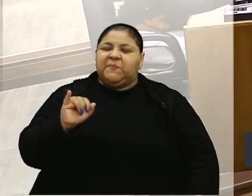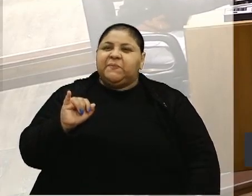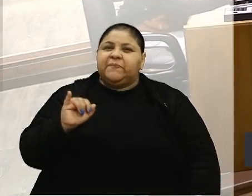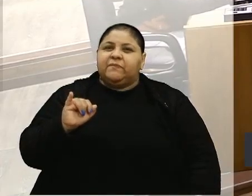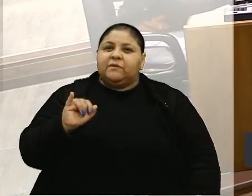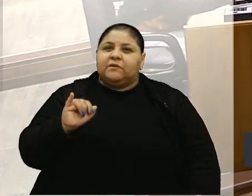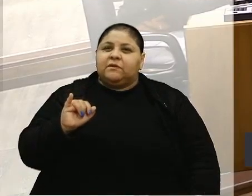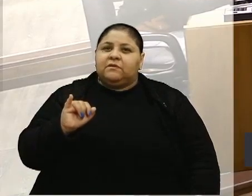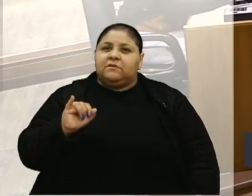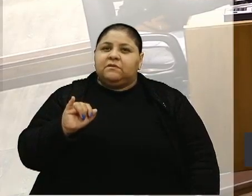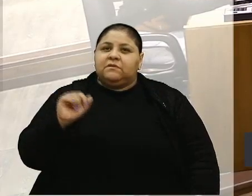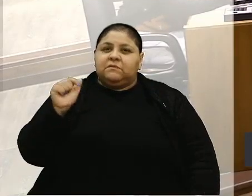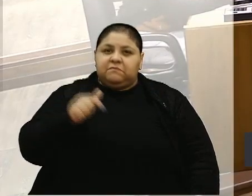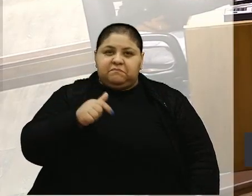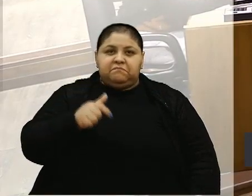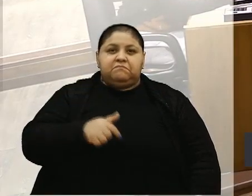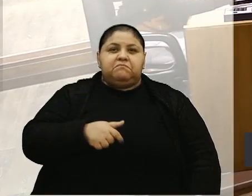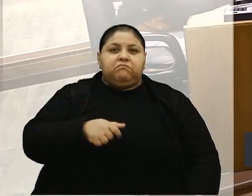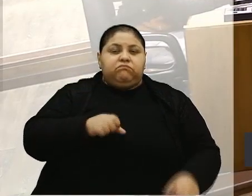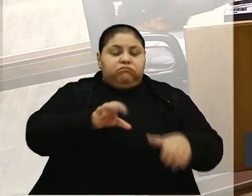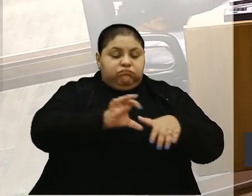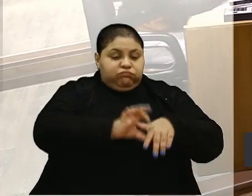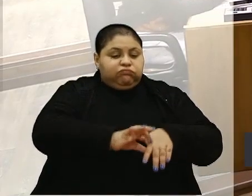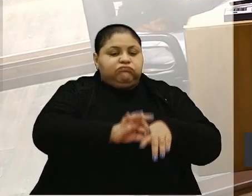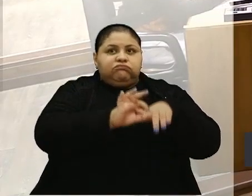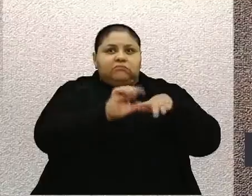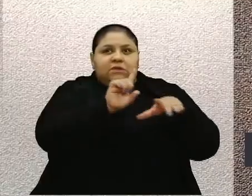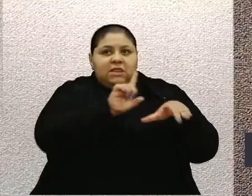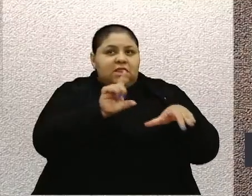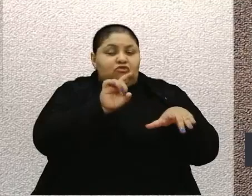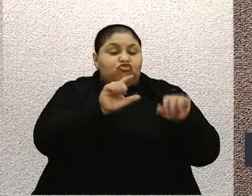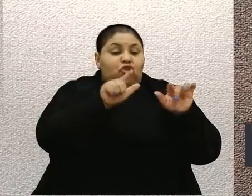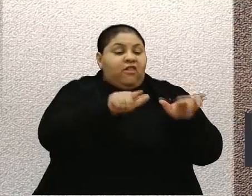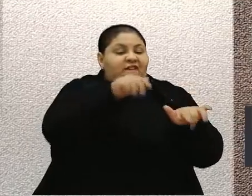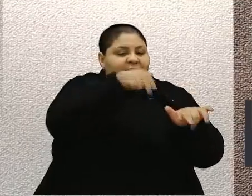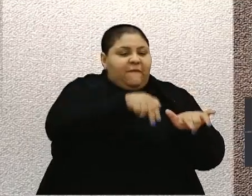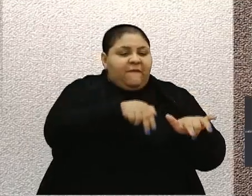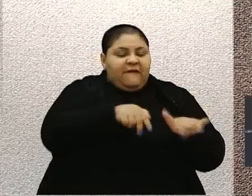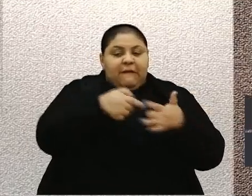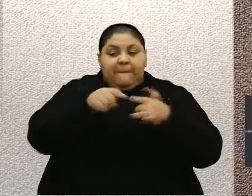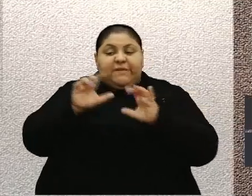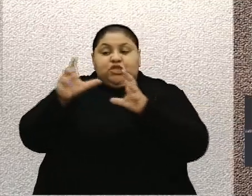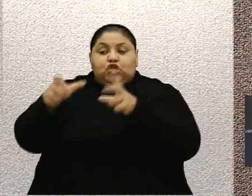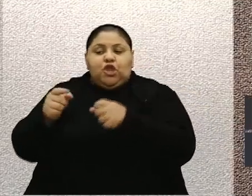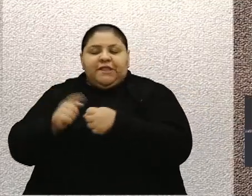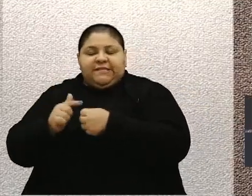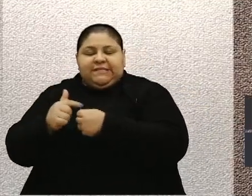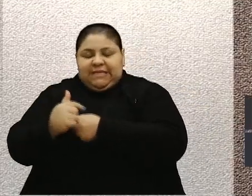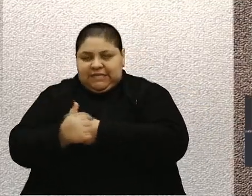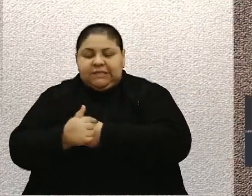esta grande liderança, não só da Zona Norte, mas de toda a nossa cidade,